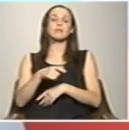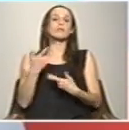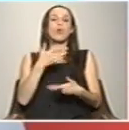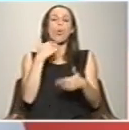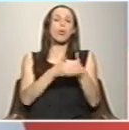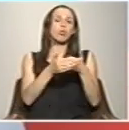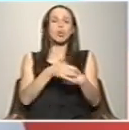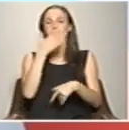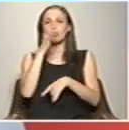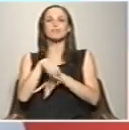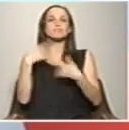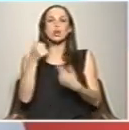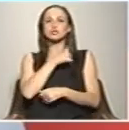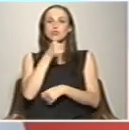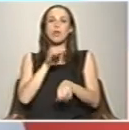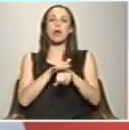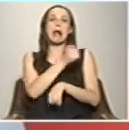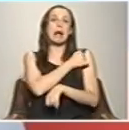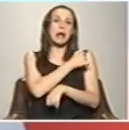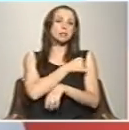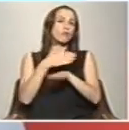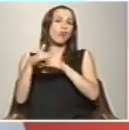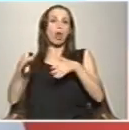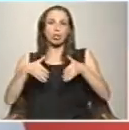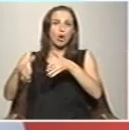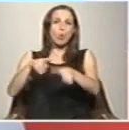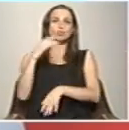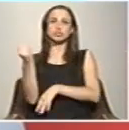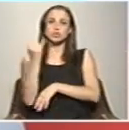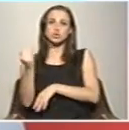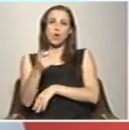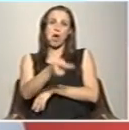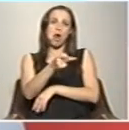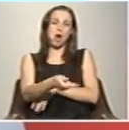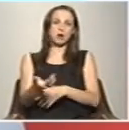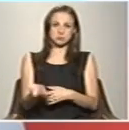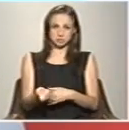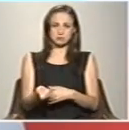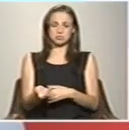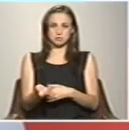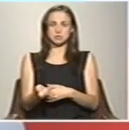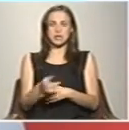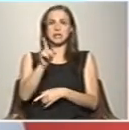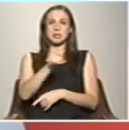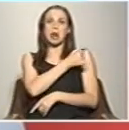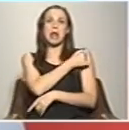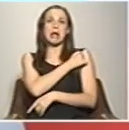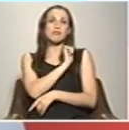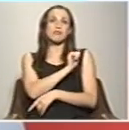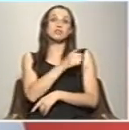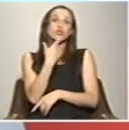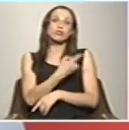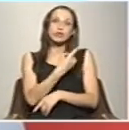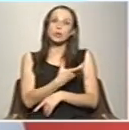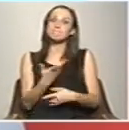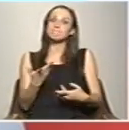vítima não só dentro de casa, como na rua, como em instituições onde esteja acolhido, como na sua própria casa quando está sozinho.